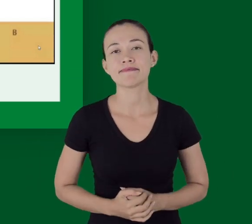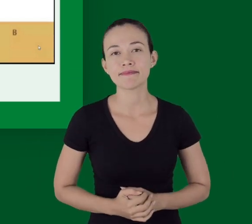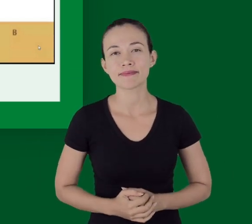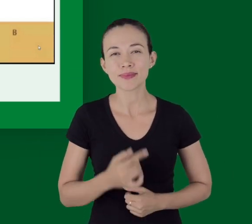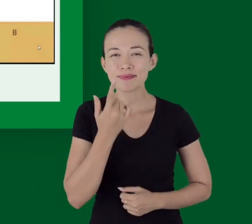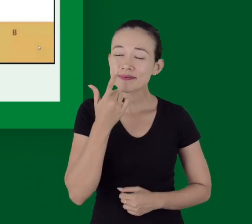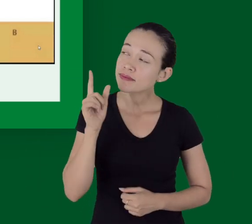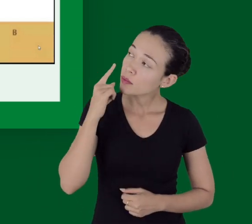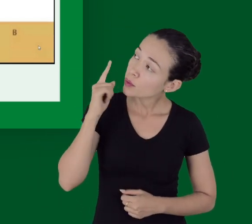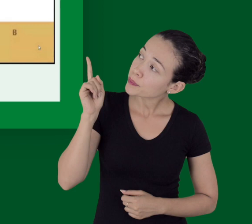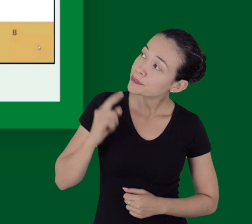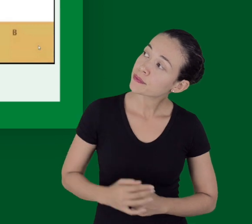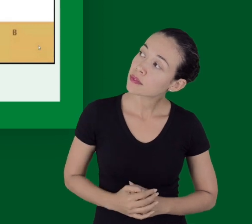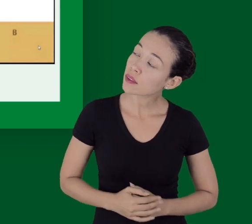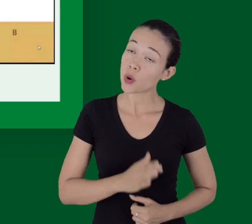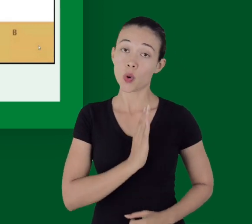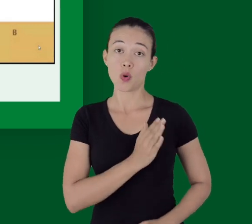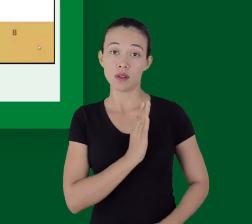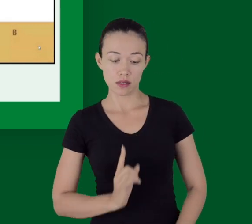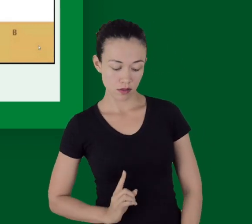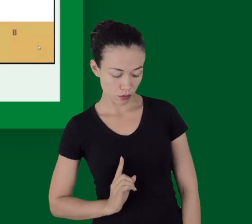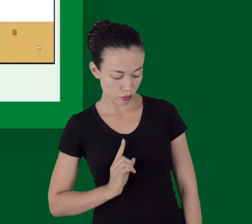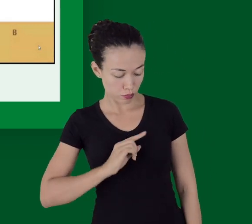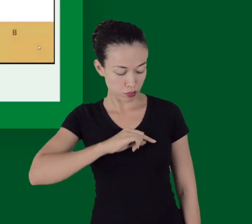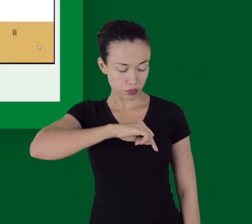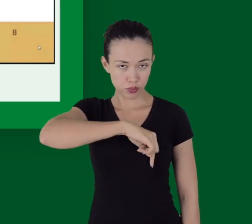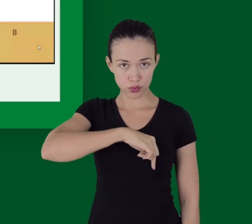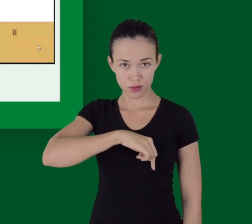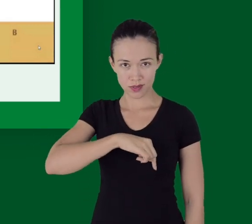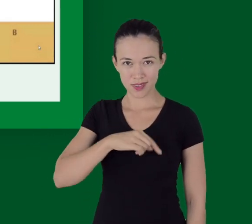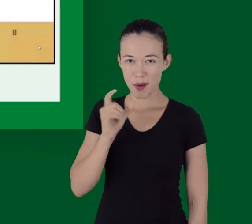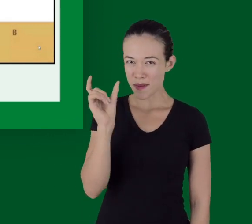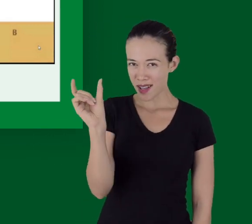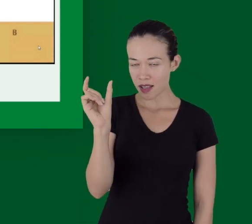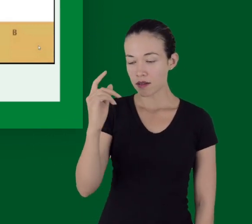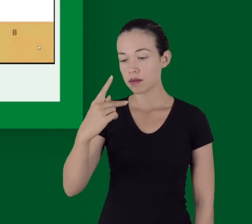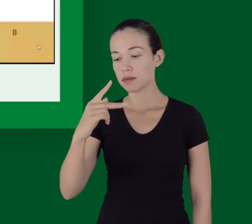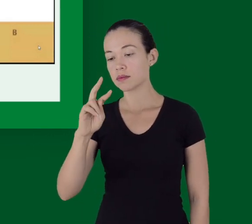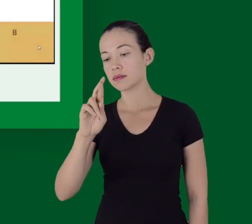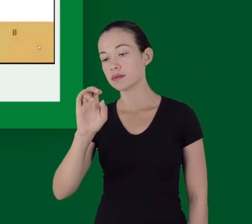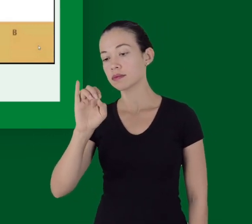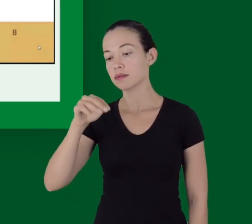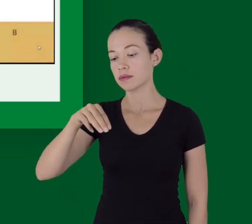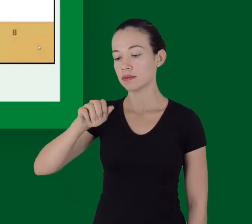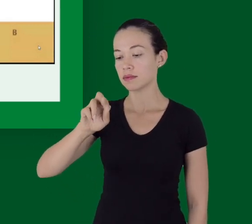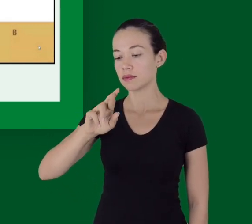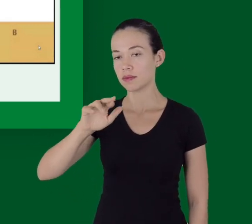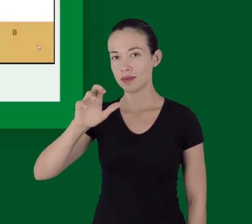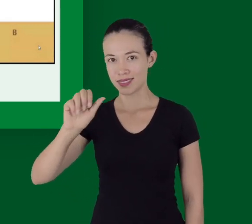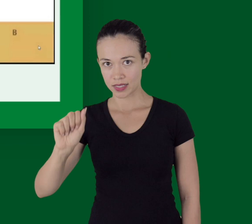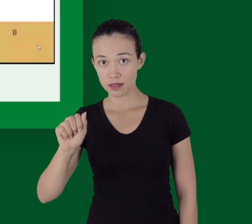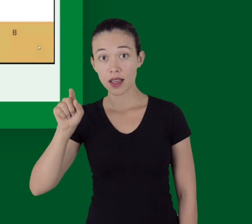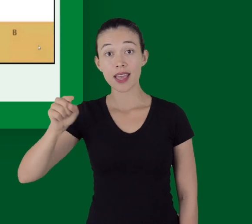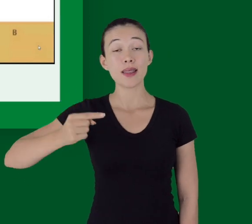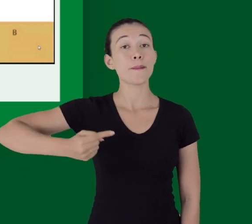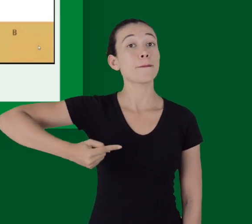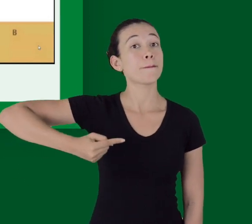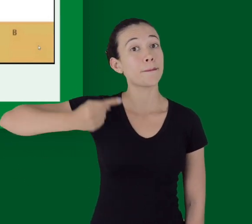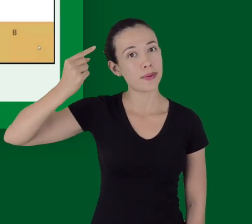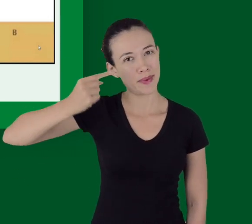angioplastia primária é quando a gente vai para a angioplastia como primeira opção de tratamento. O paciente não trombolizou, usou só as medicações orais